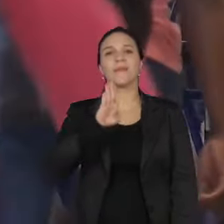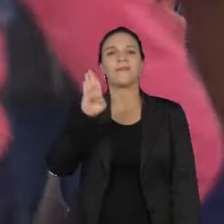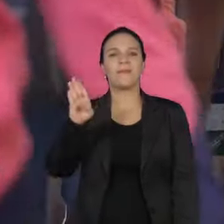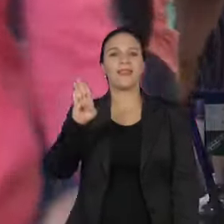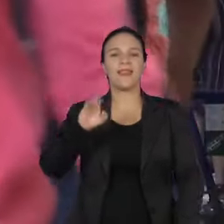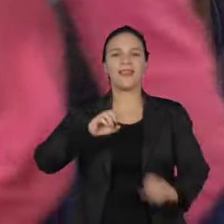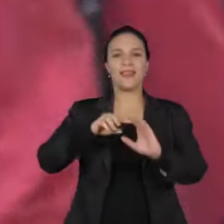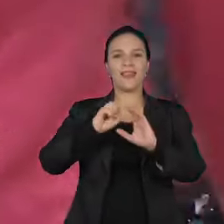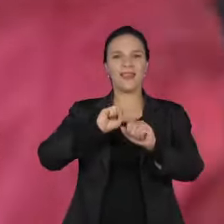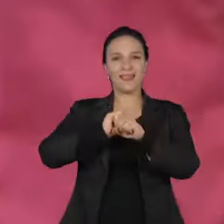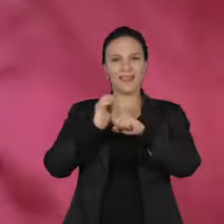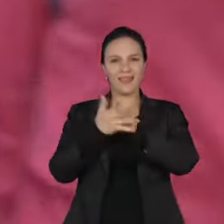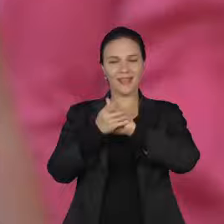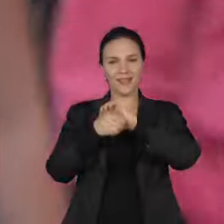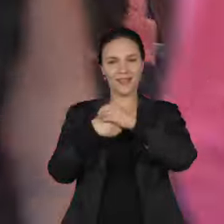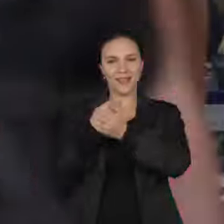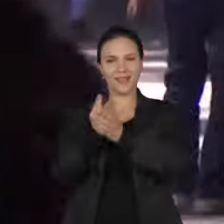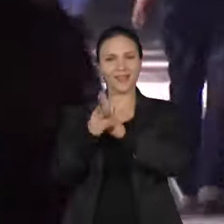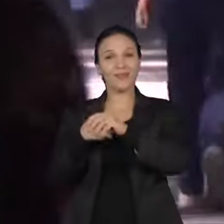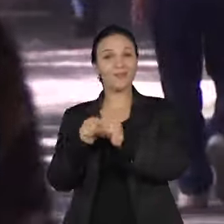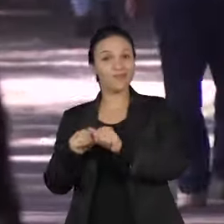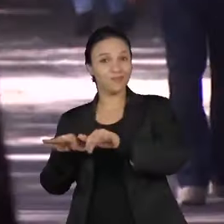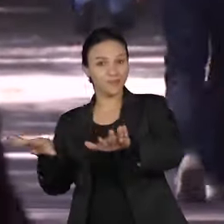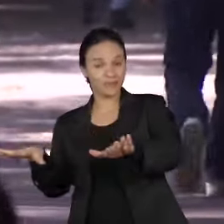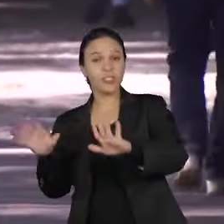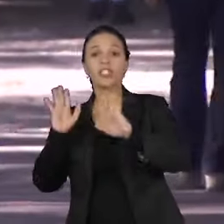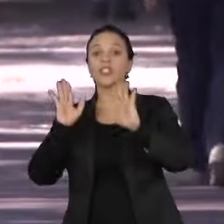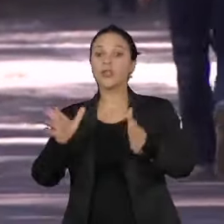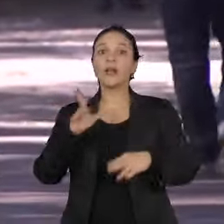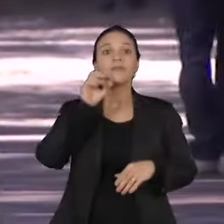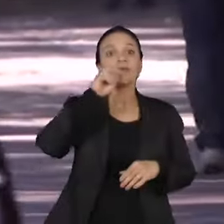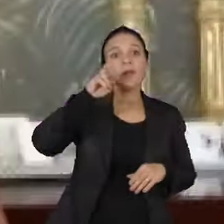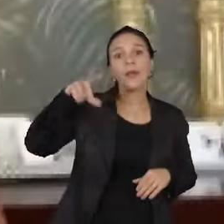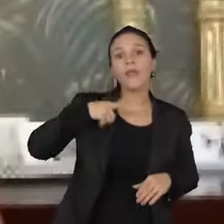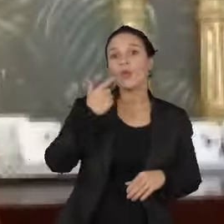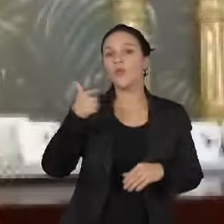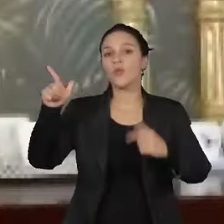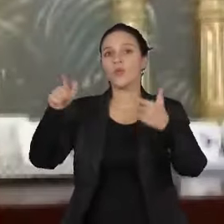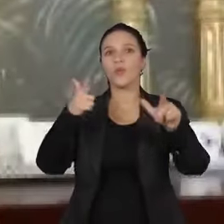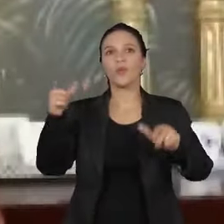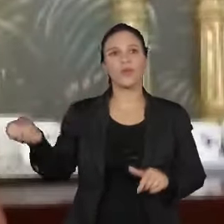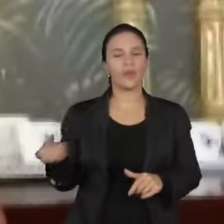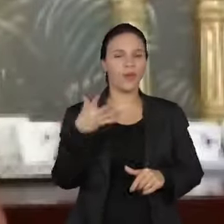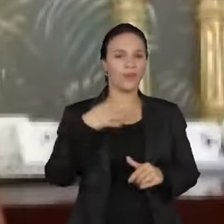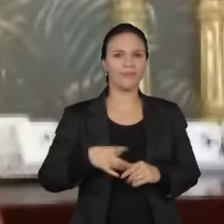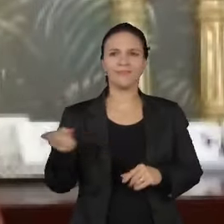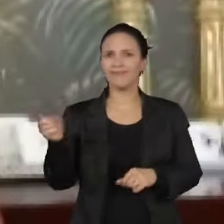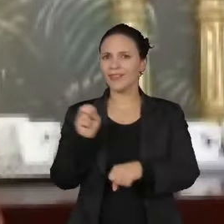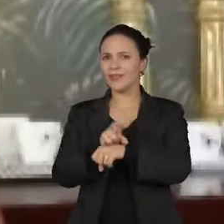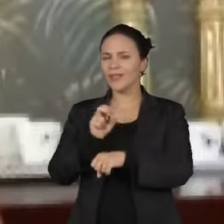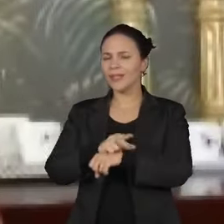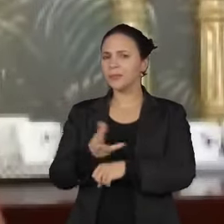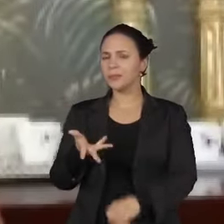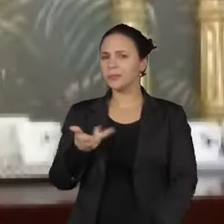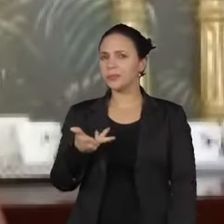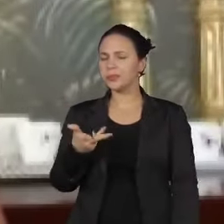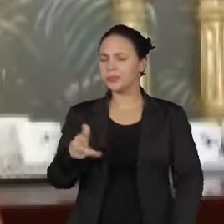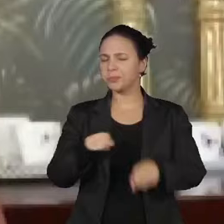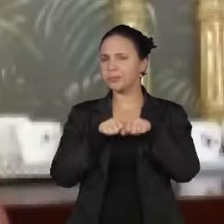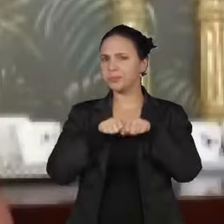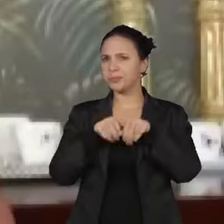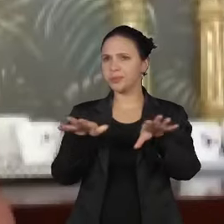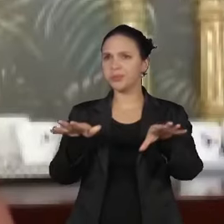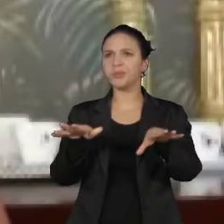Mas outras novas cepas da Covid já estão em circulação. O vírus, ele tem uma velocidade muito grande de